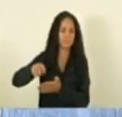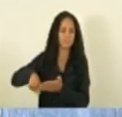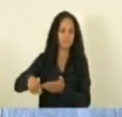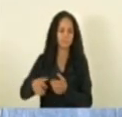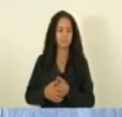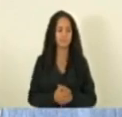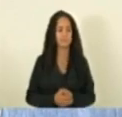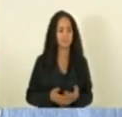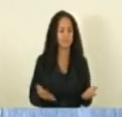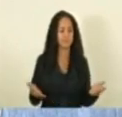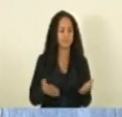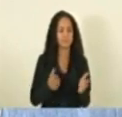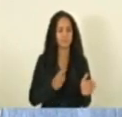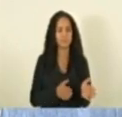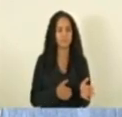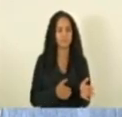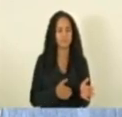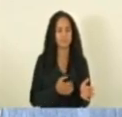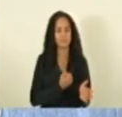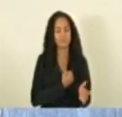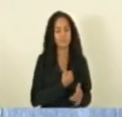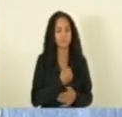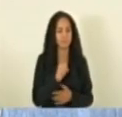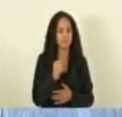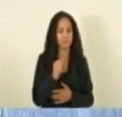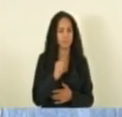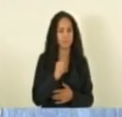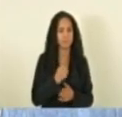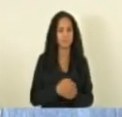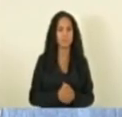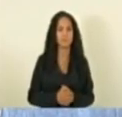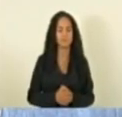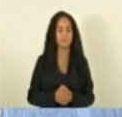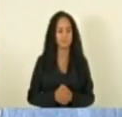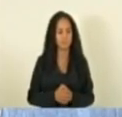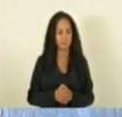Autógrafos. Passamos ao item 8.